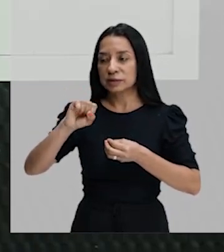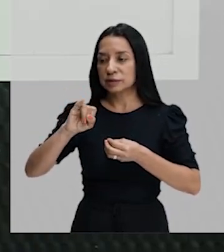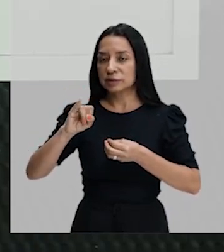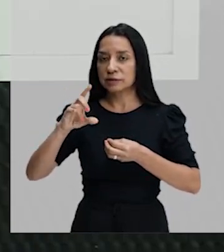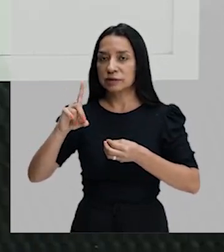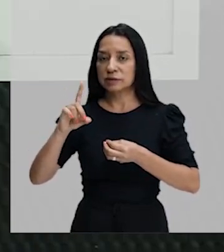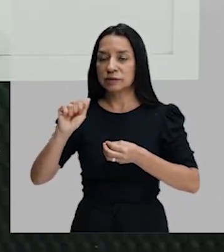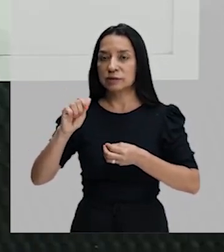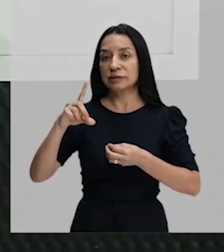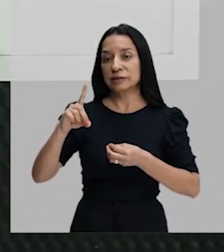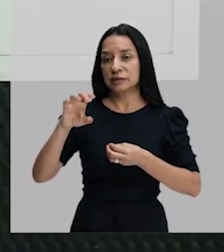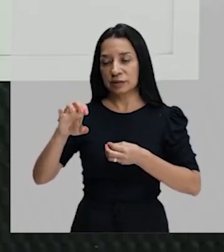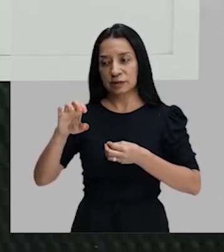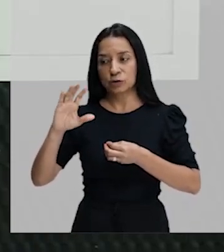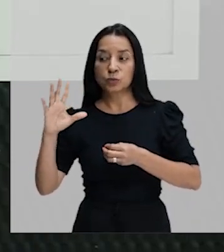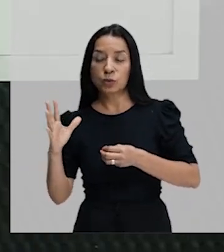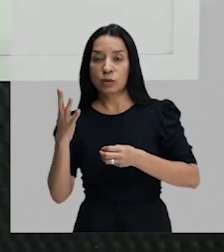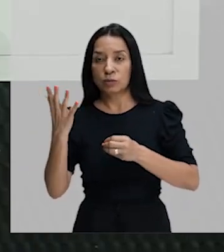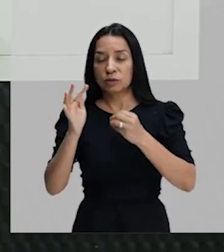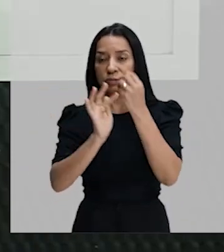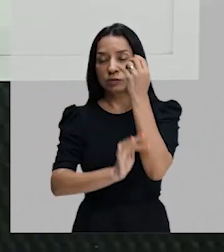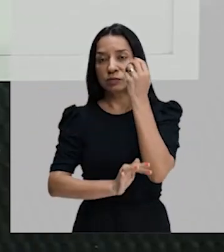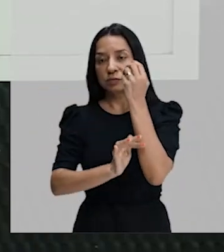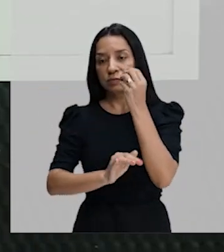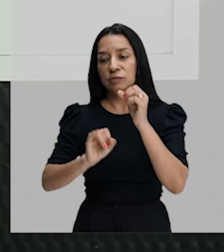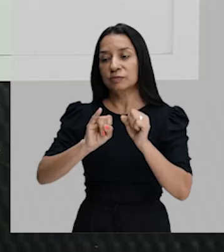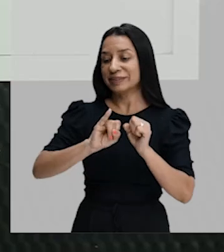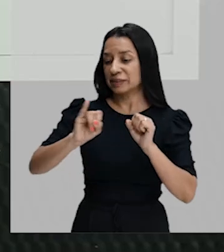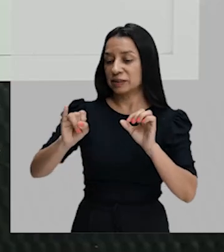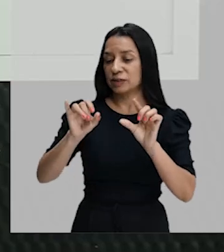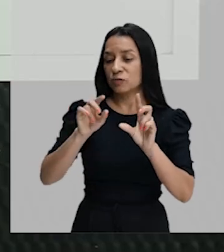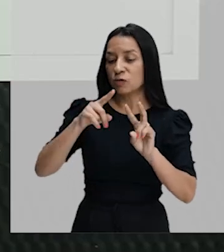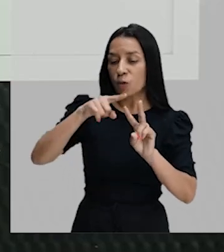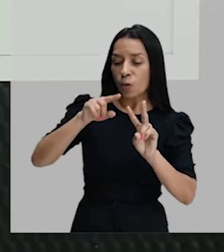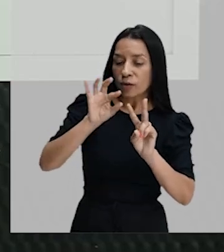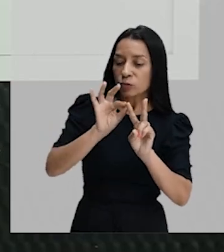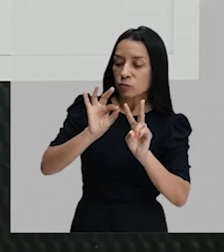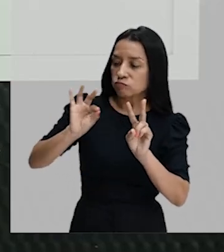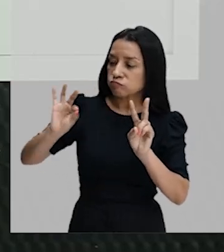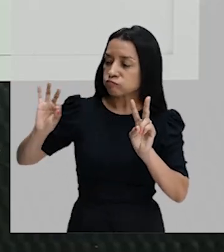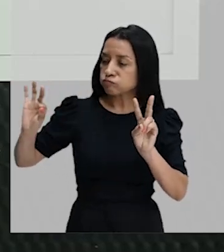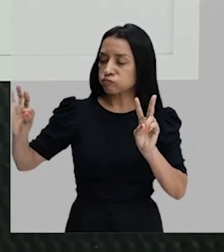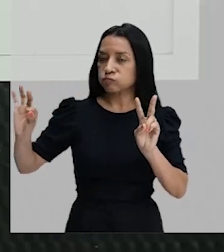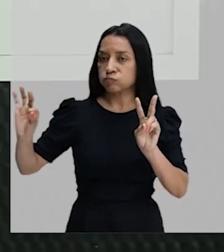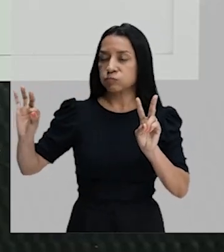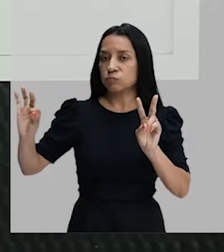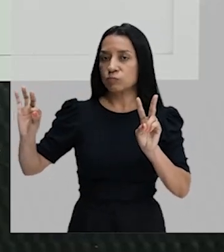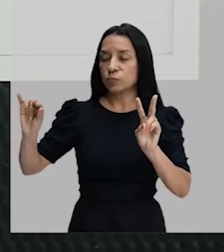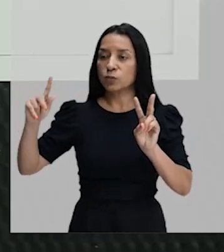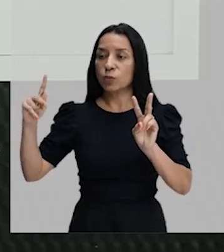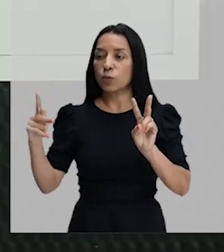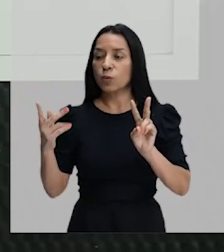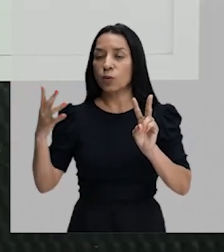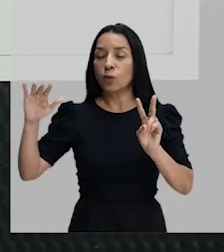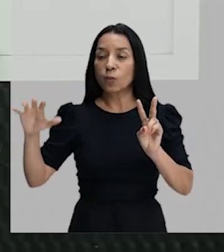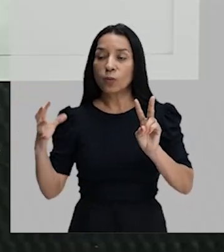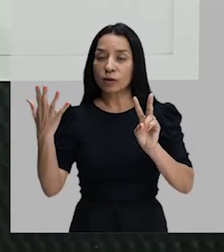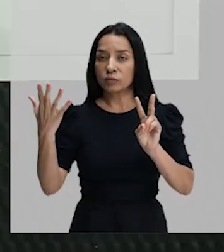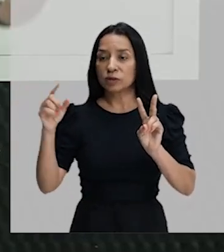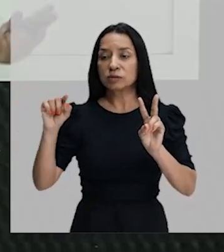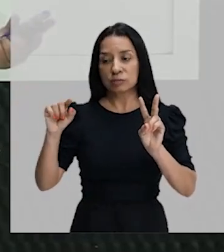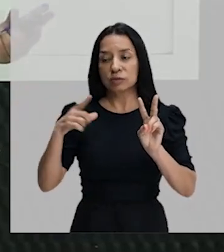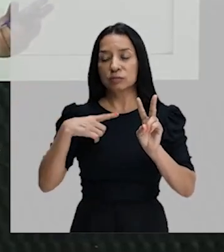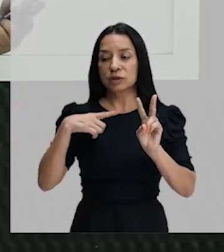vetor for muito grande, né, comprimento muito grande, quer dizer que o fenômeno físico ele tem uma intensidade